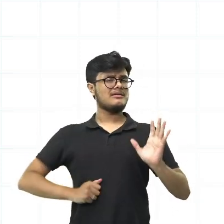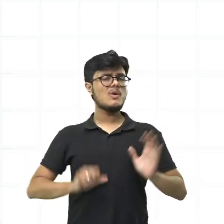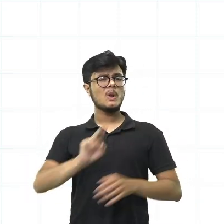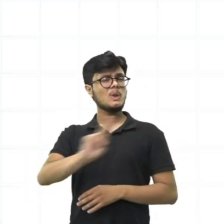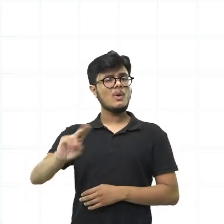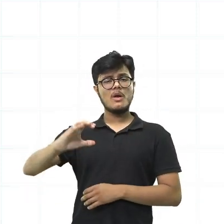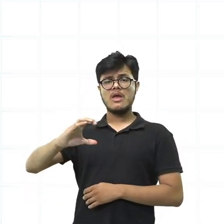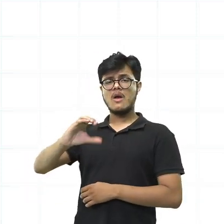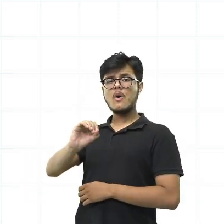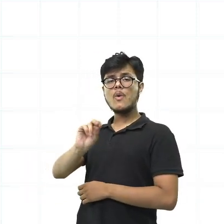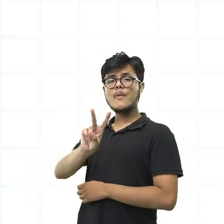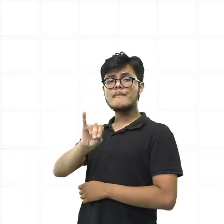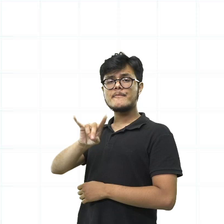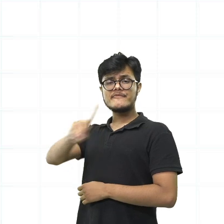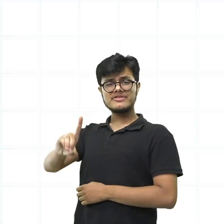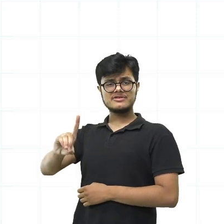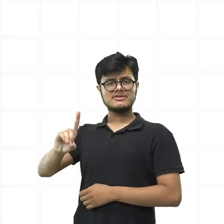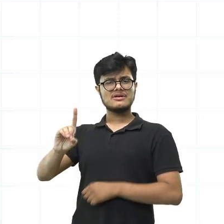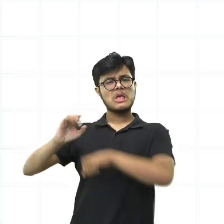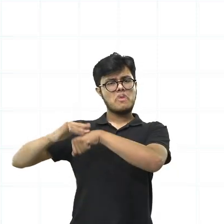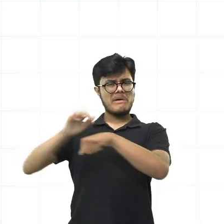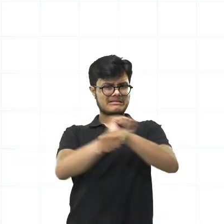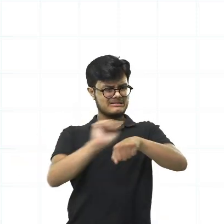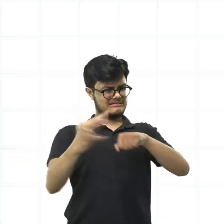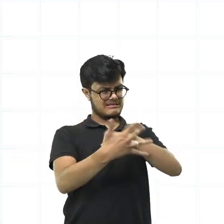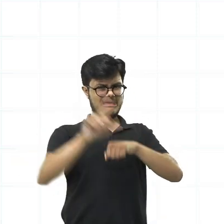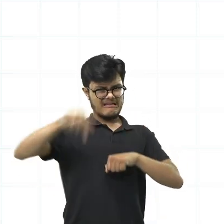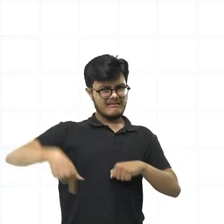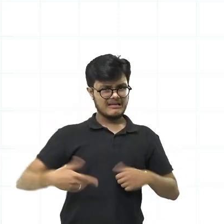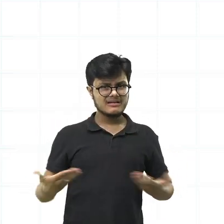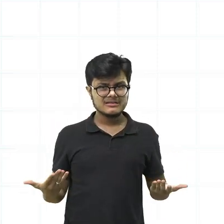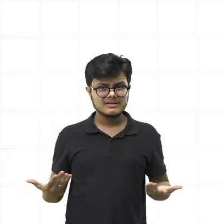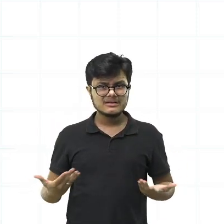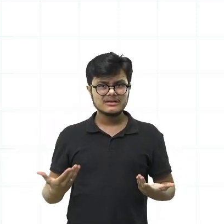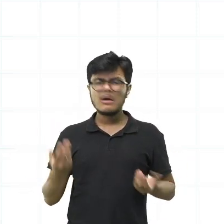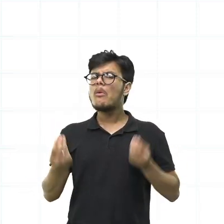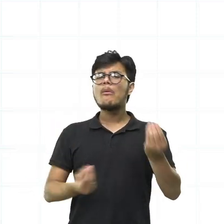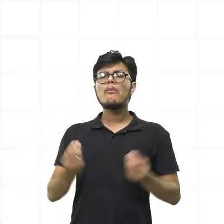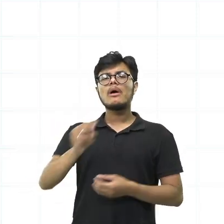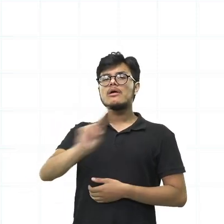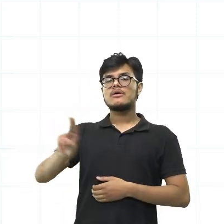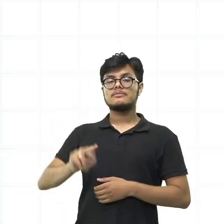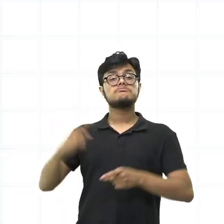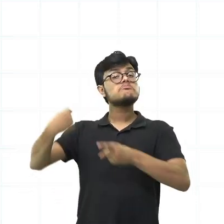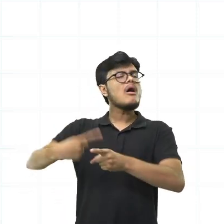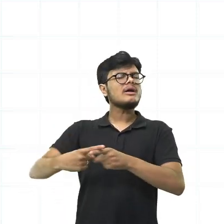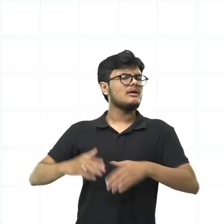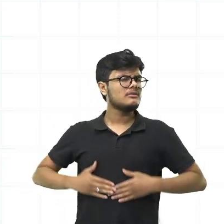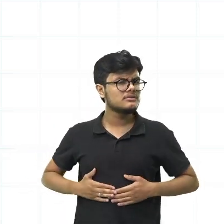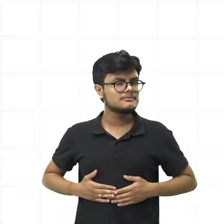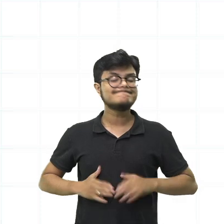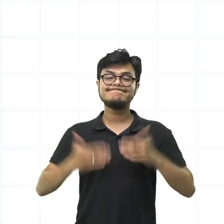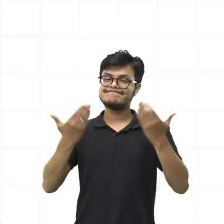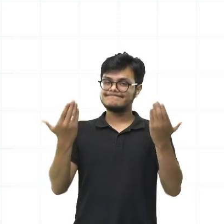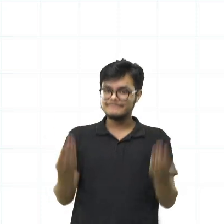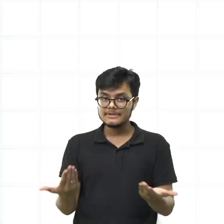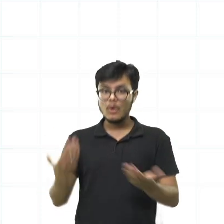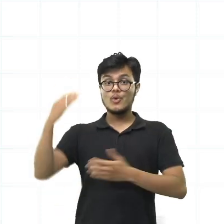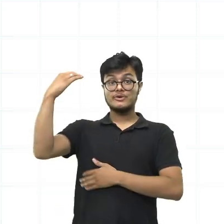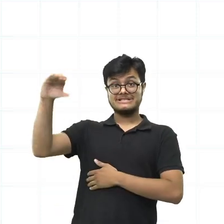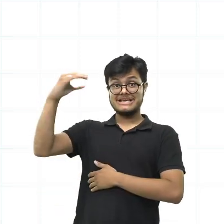da doença causada pelo coronavírus é a Covid-19, porque cientistas estudaram e